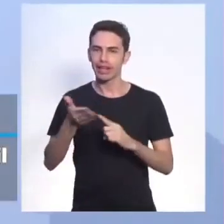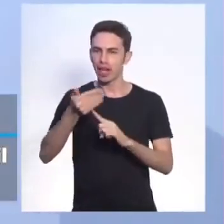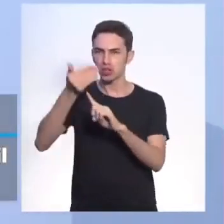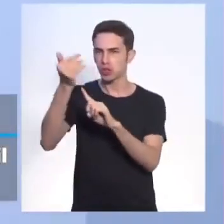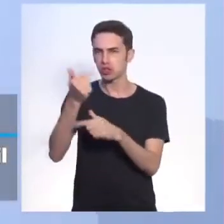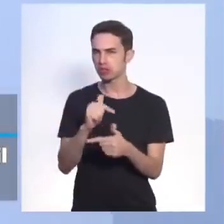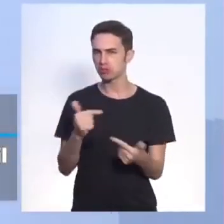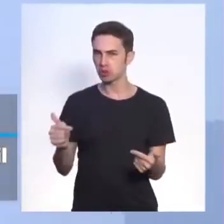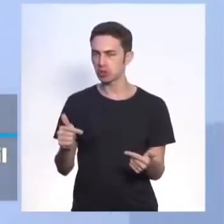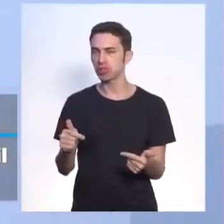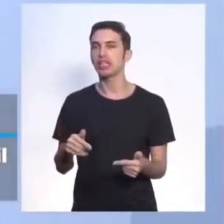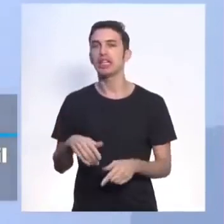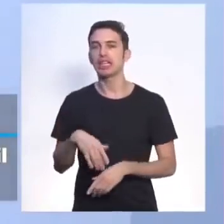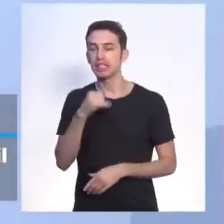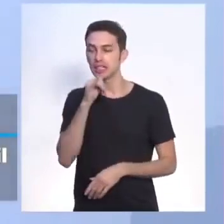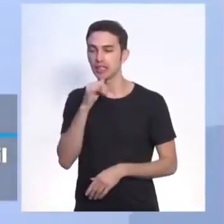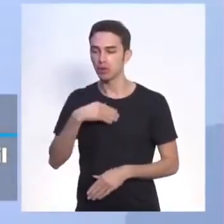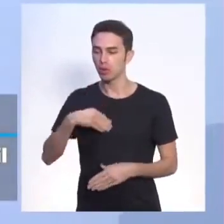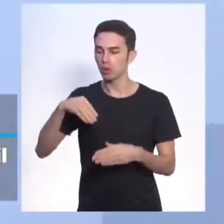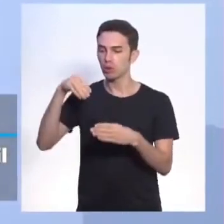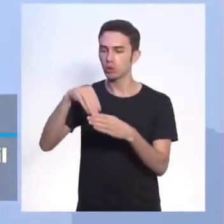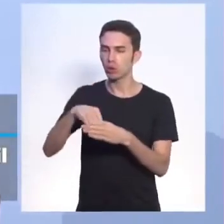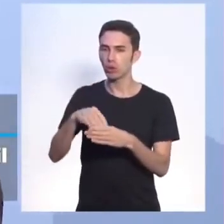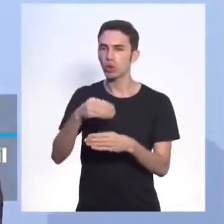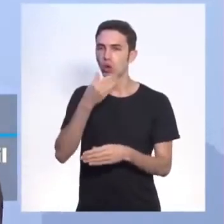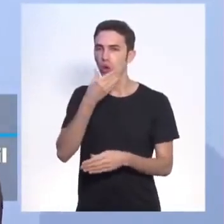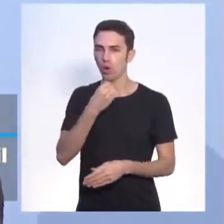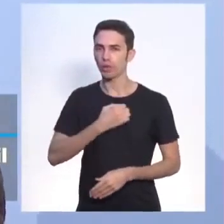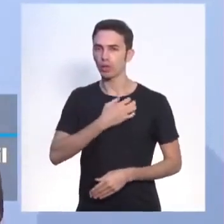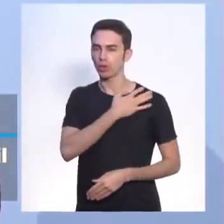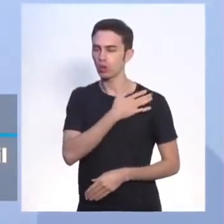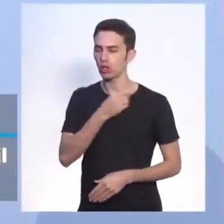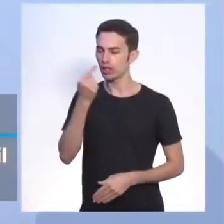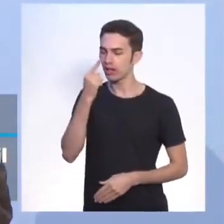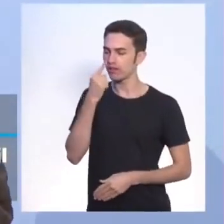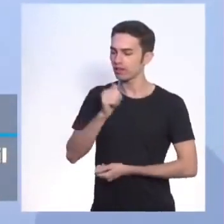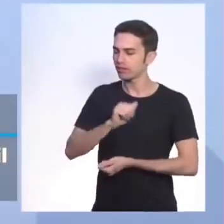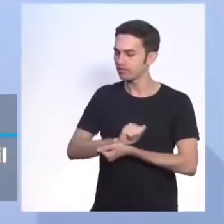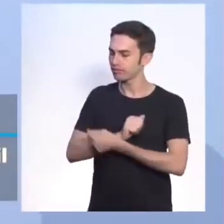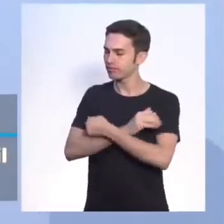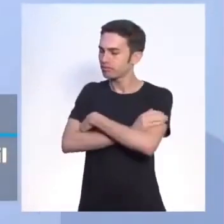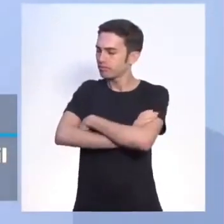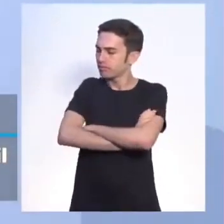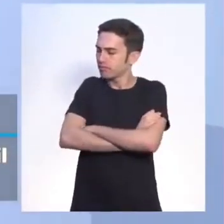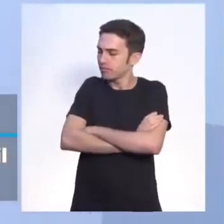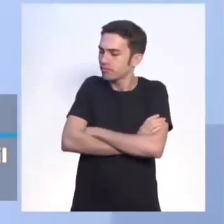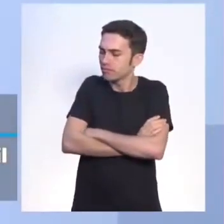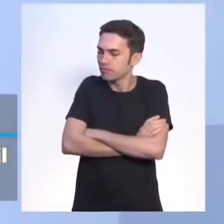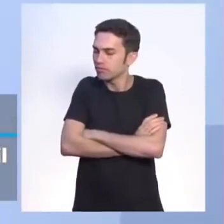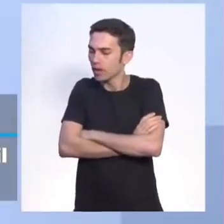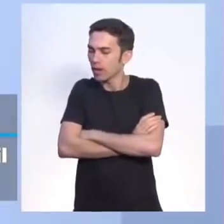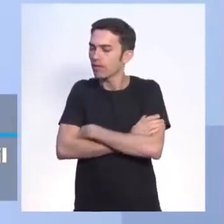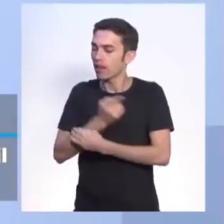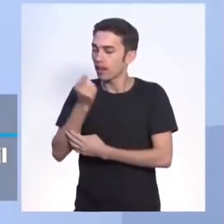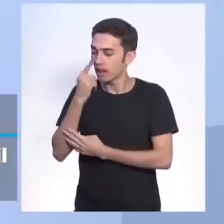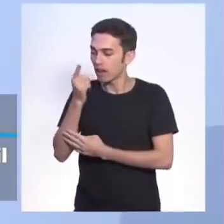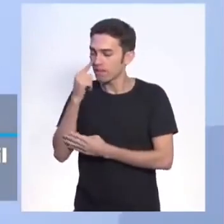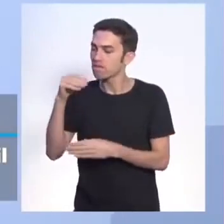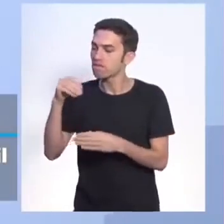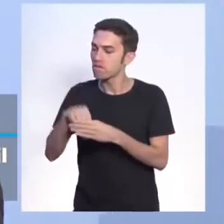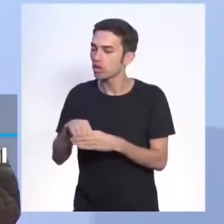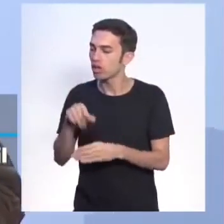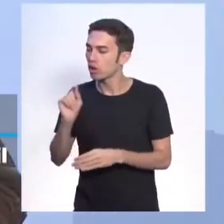coronel estava ali na urna para ver lá, né, o seu doutor estava lá na urna para ver, né,